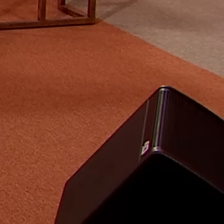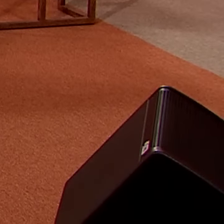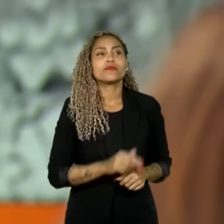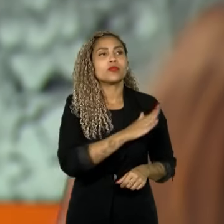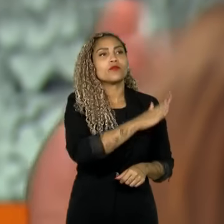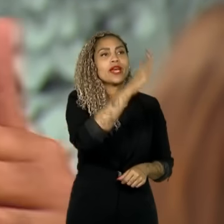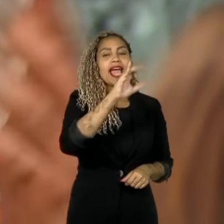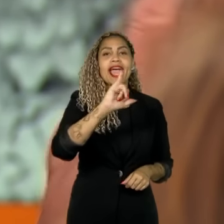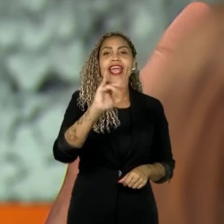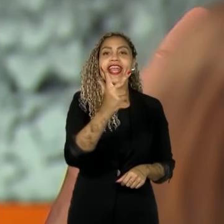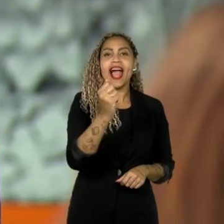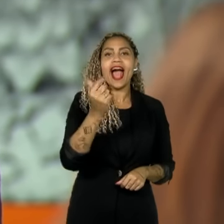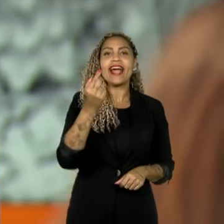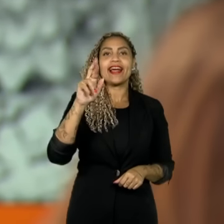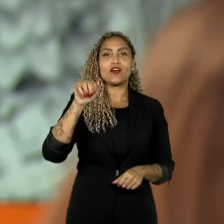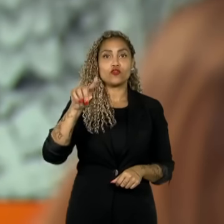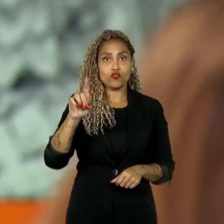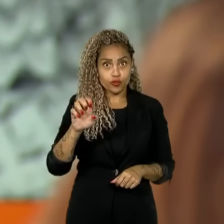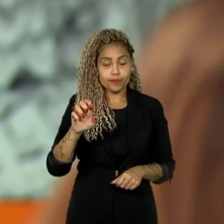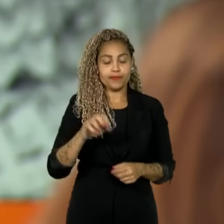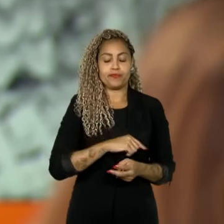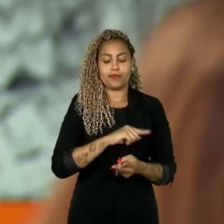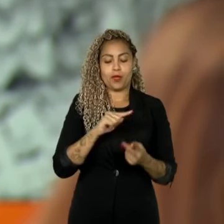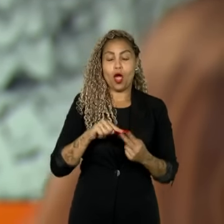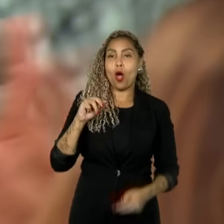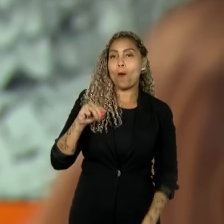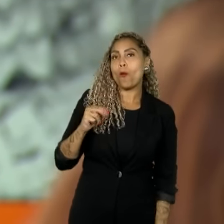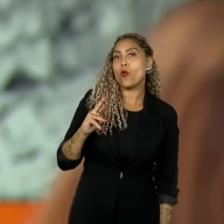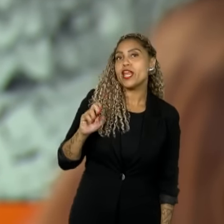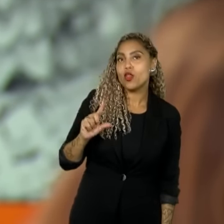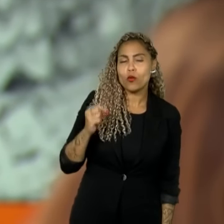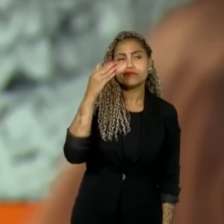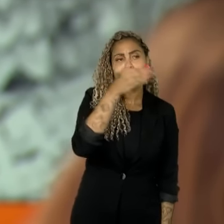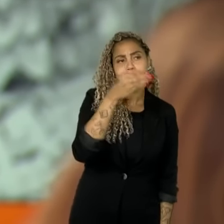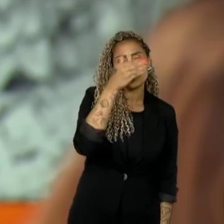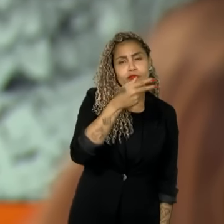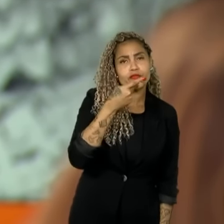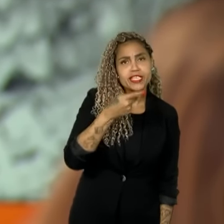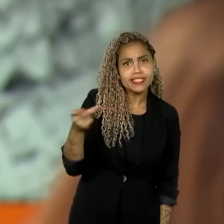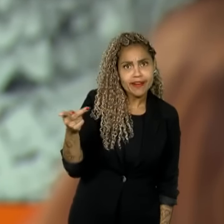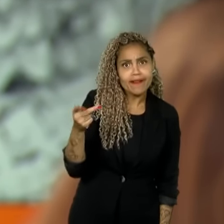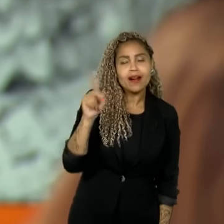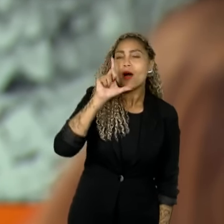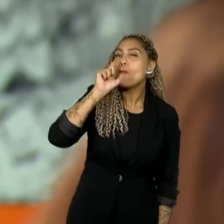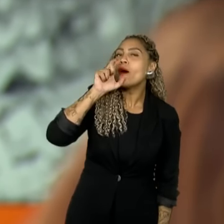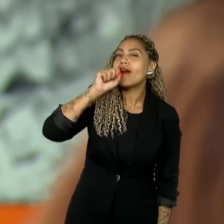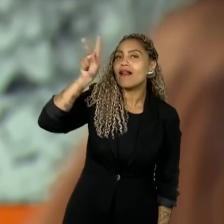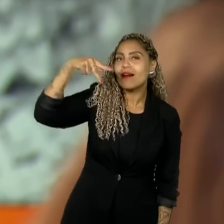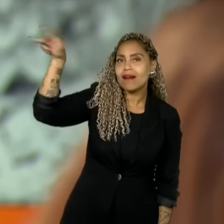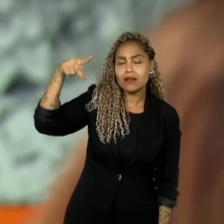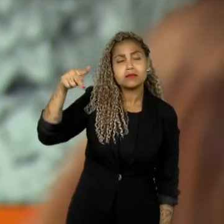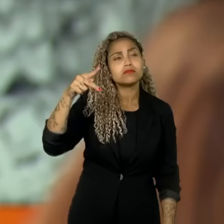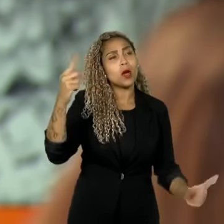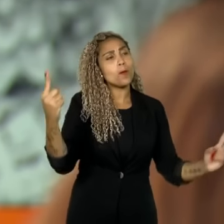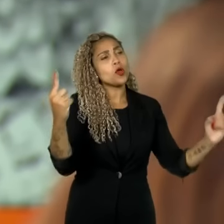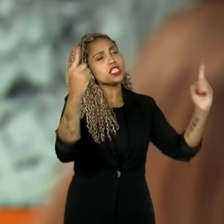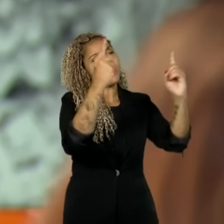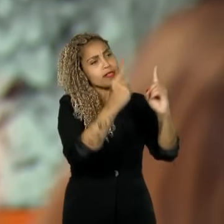Ilha Grande. E o Aurino ia visitar o Imperial na Ilha Grande. E fez... estabeleceu uma relação de proximidade com o